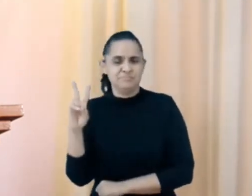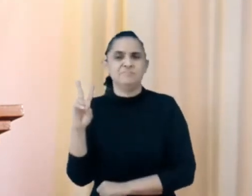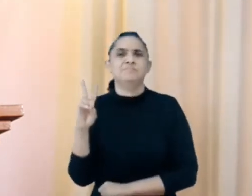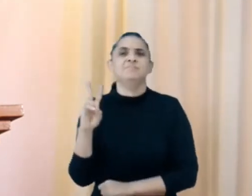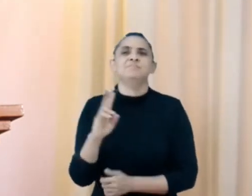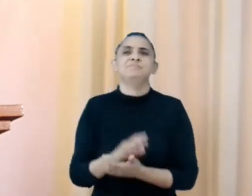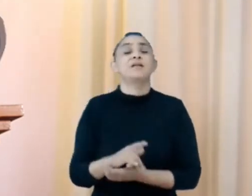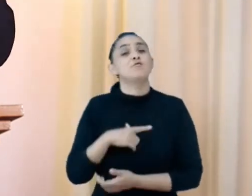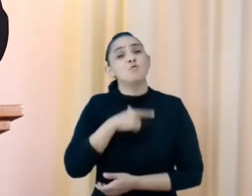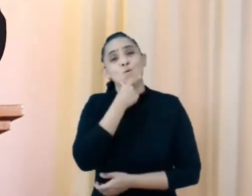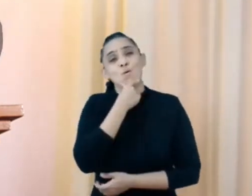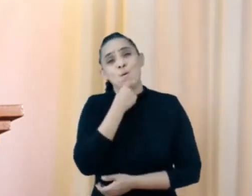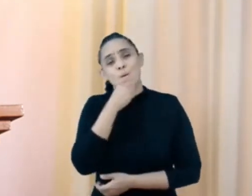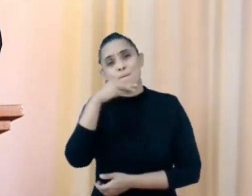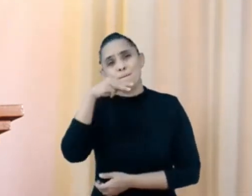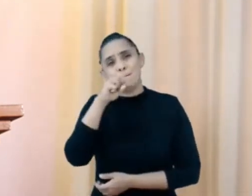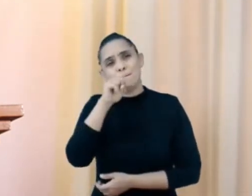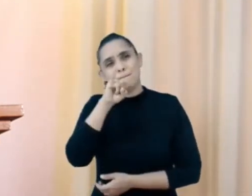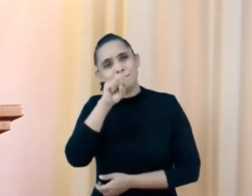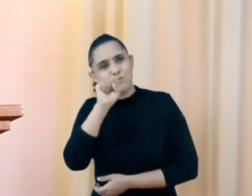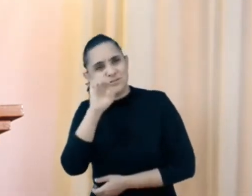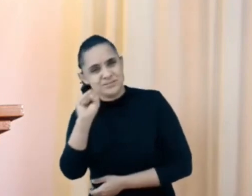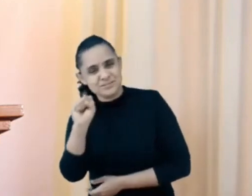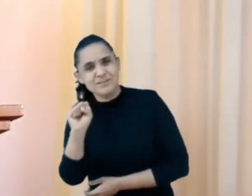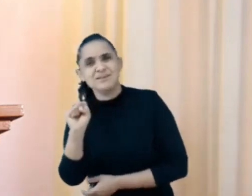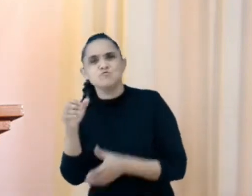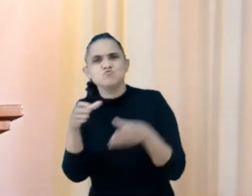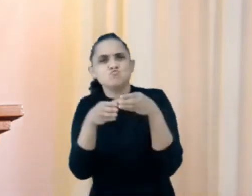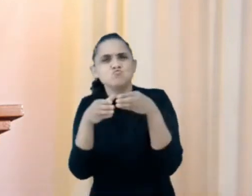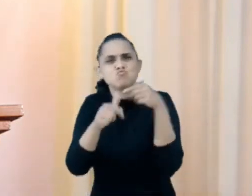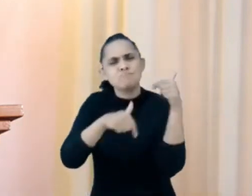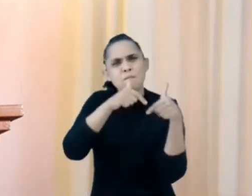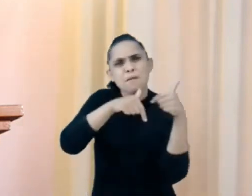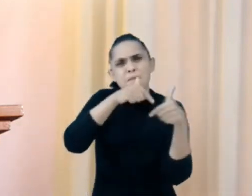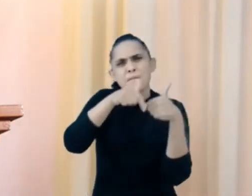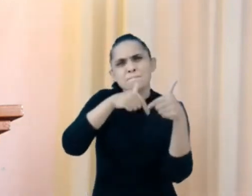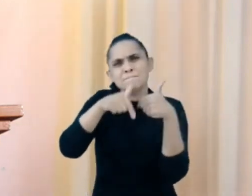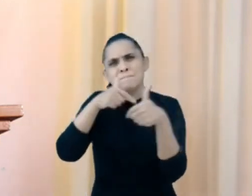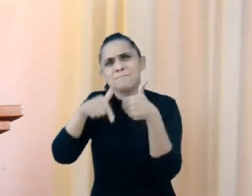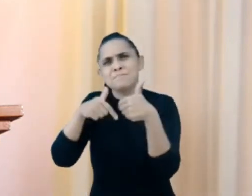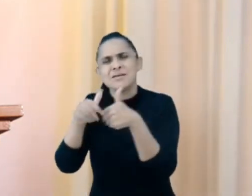seu grupo missionário fazendo o trabalho, naquela época era a Missão Gerizim.